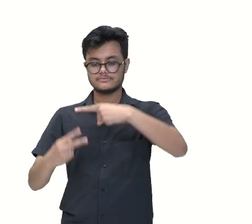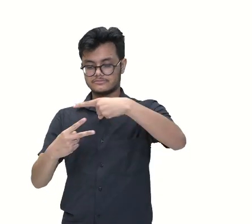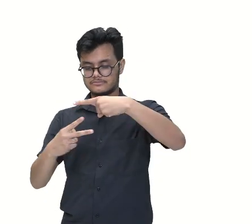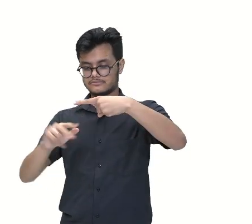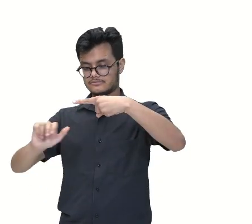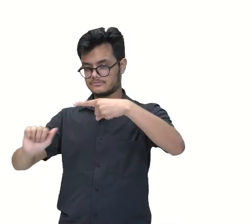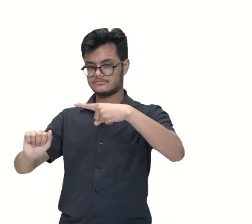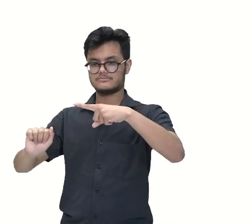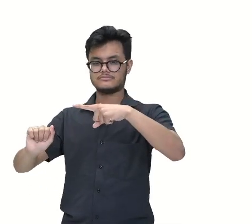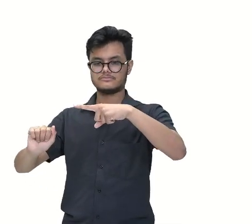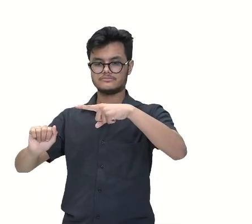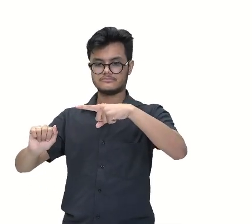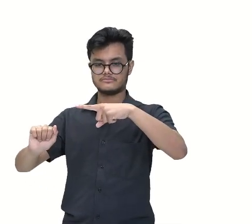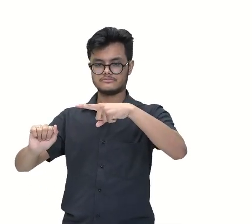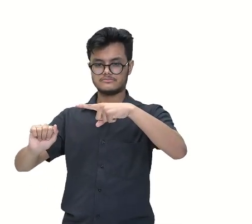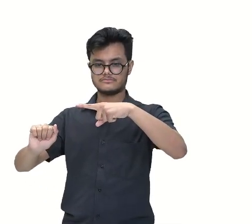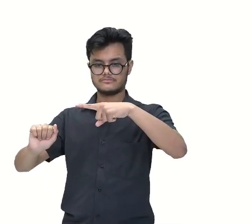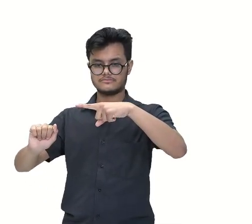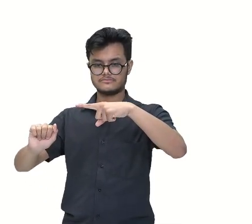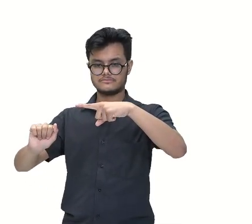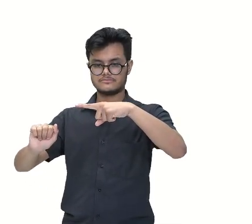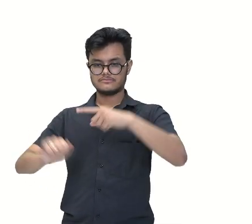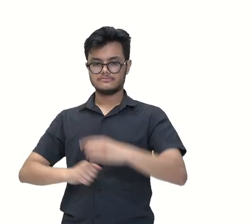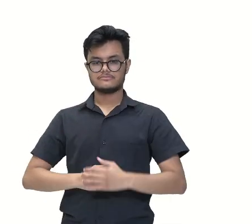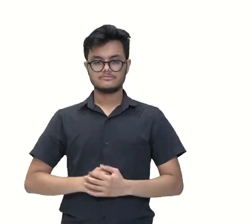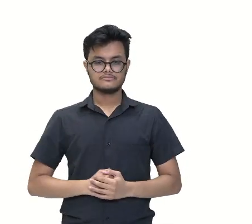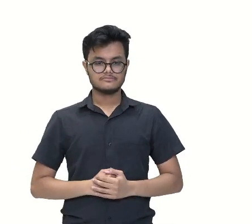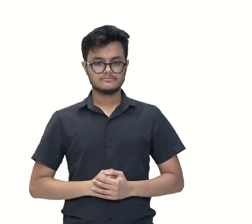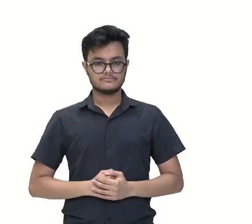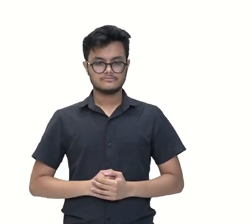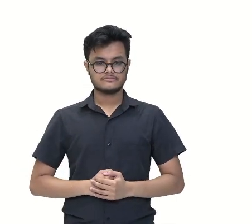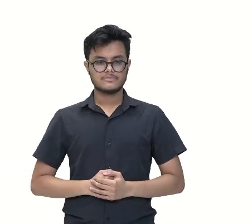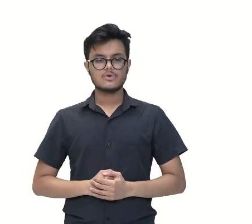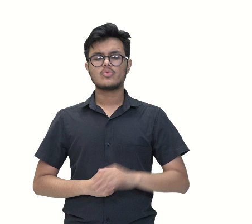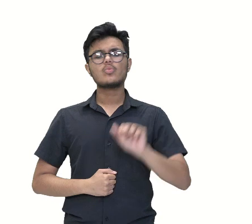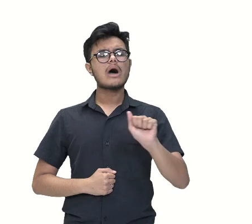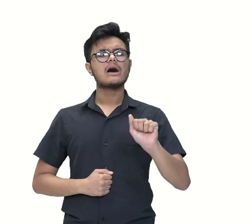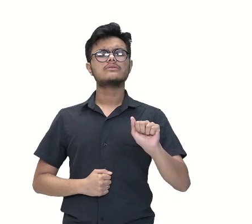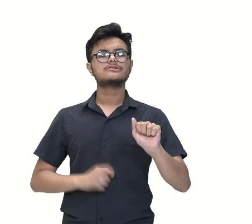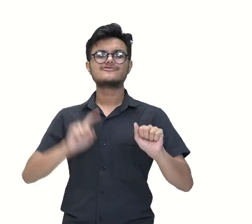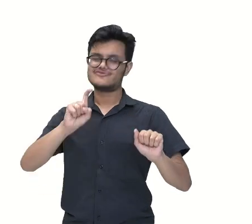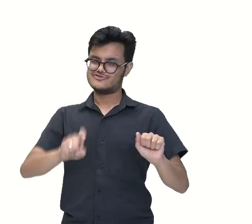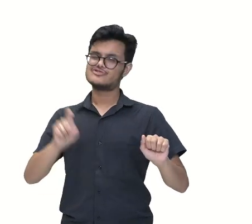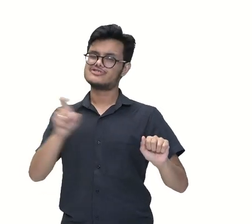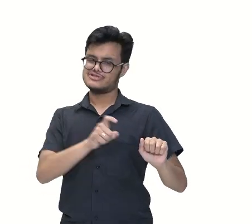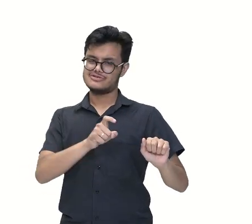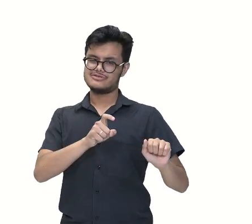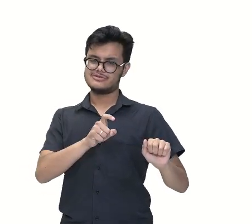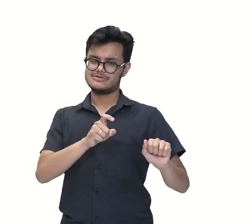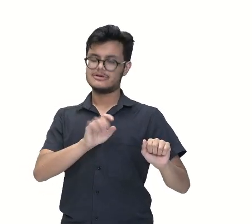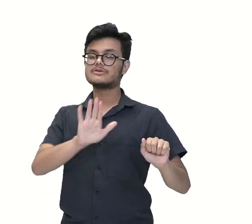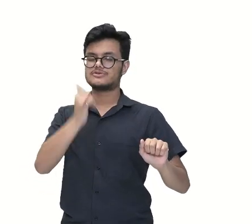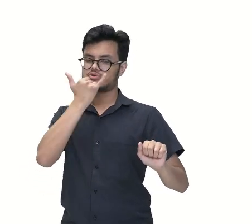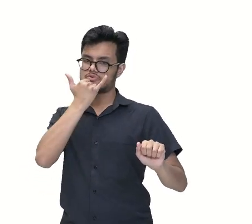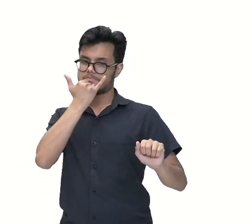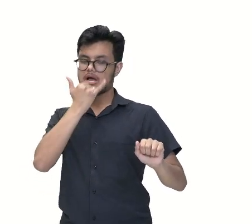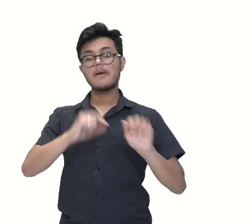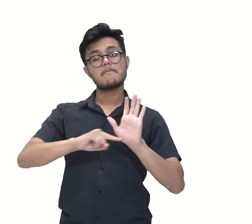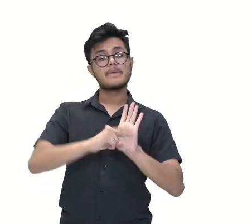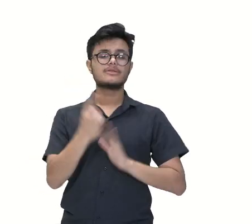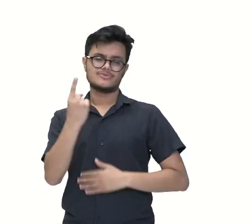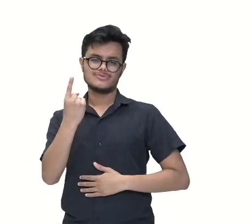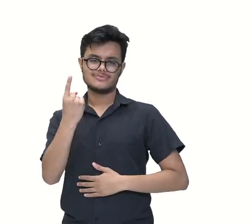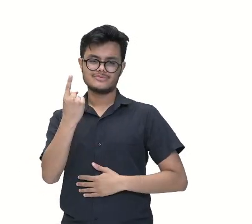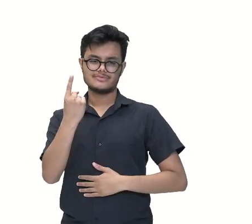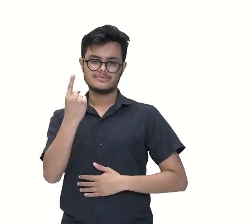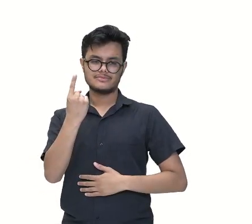2 vezes o valor do coeficiente A. Quanto vale o coeficiente A? Menos 1. Você já sabe que aqui na frente